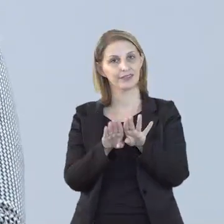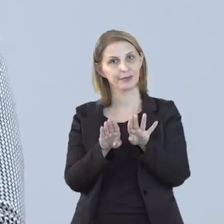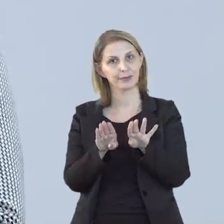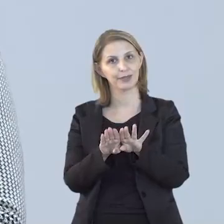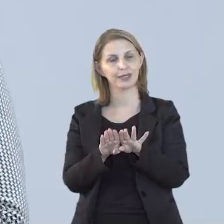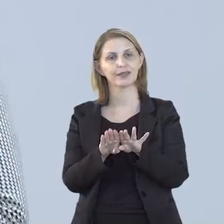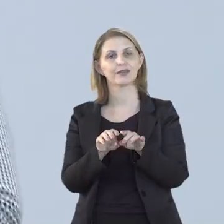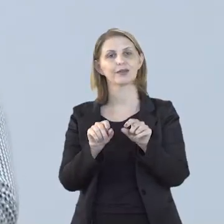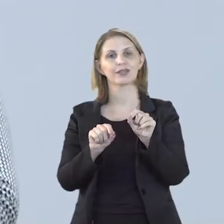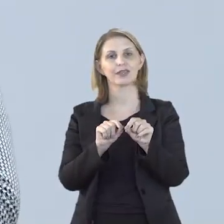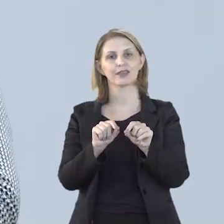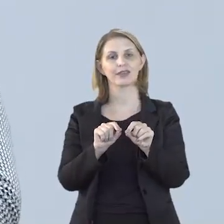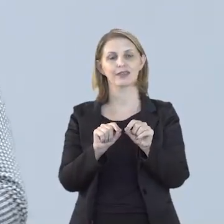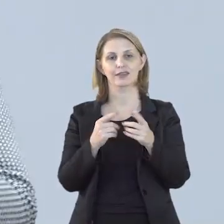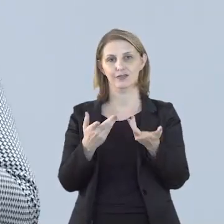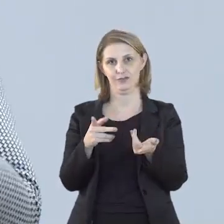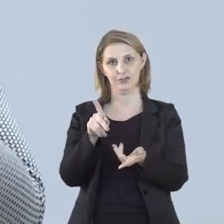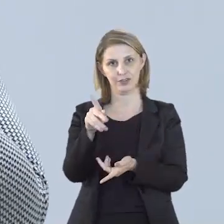demonstrar o afeto.